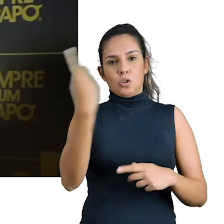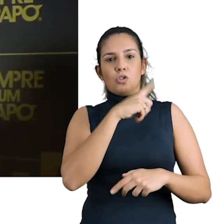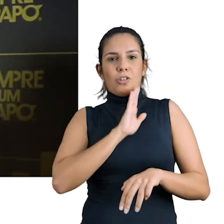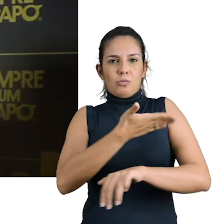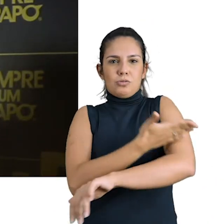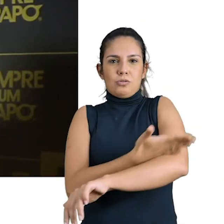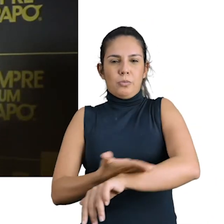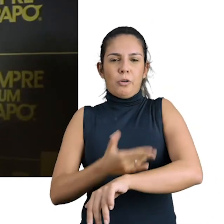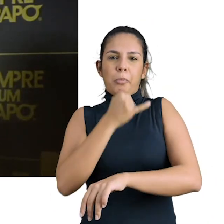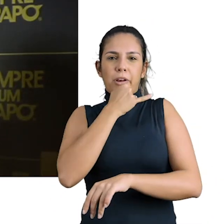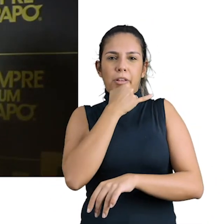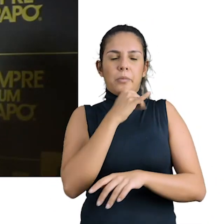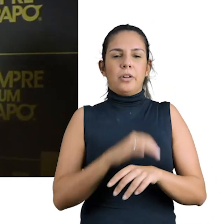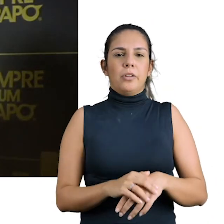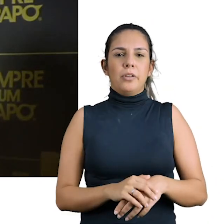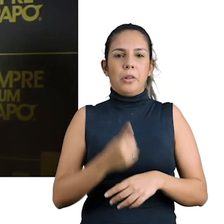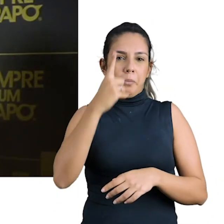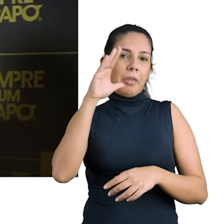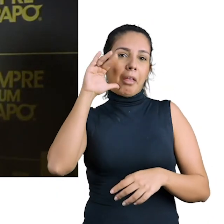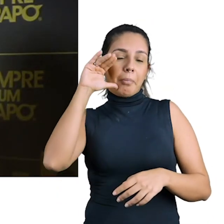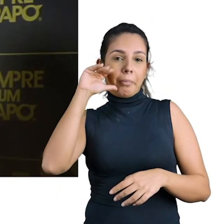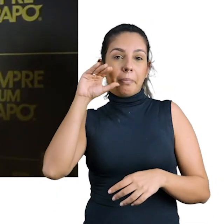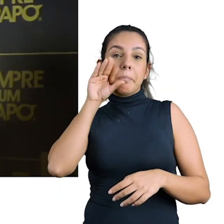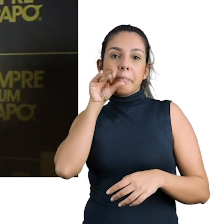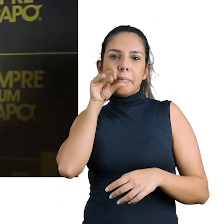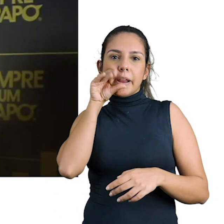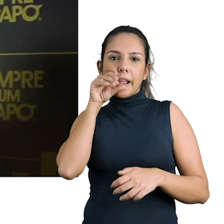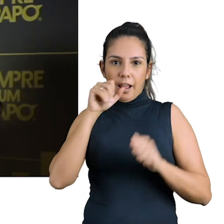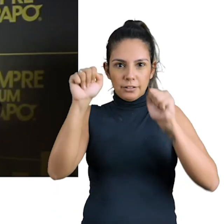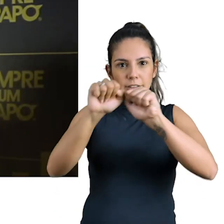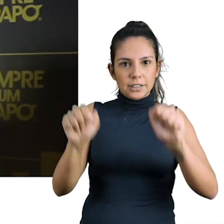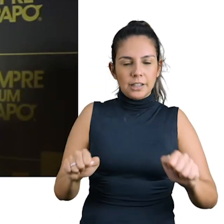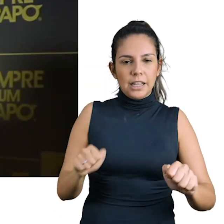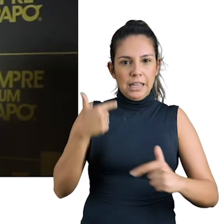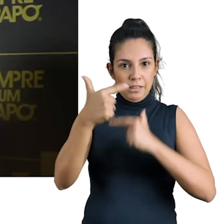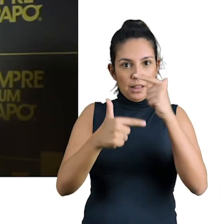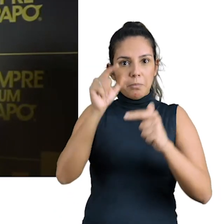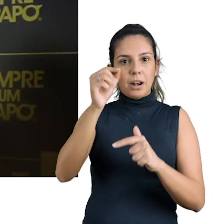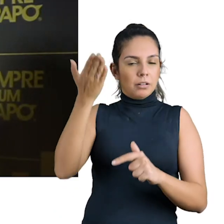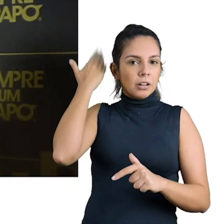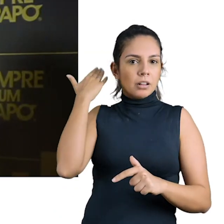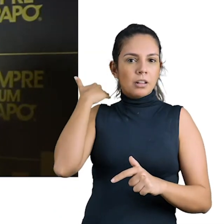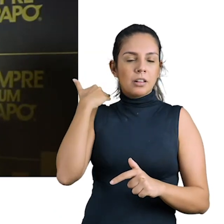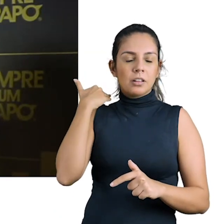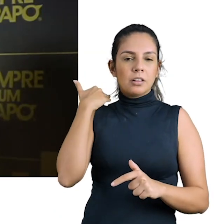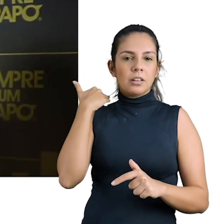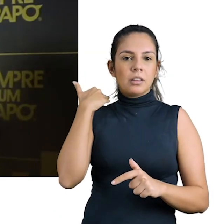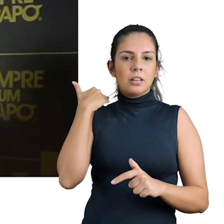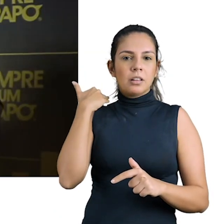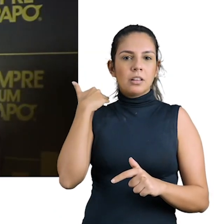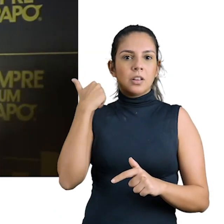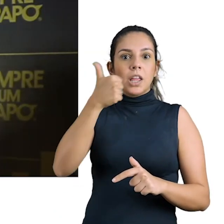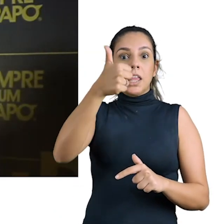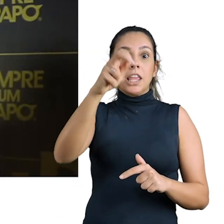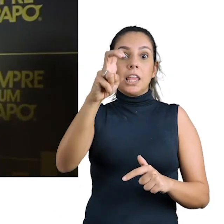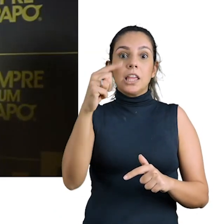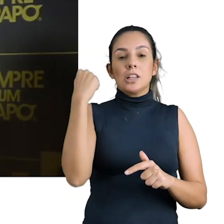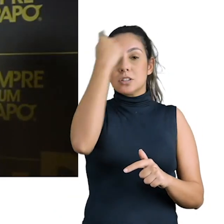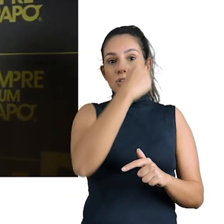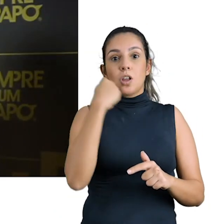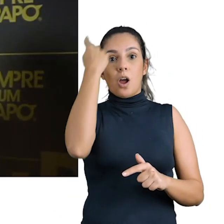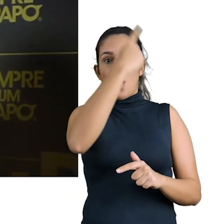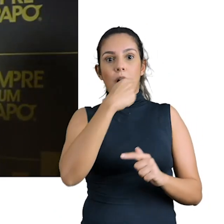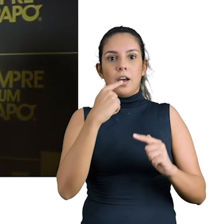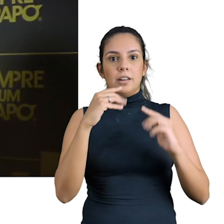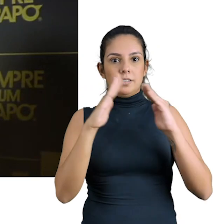ela permitiu, por exemplo, que uma empregada doméstica trabalhasse até pouquíssimo tempo, 15 horas por dia